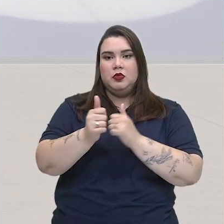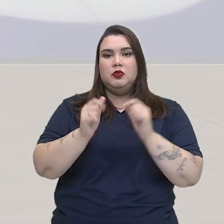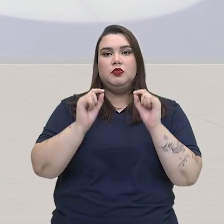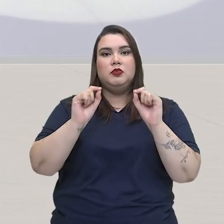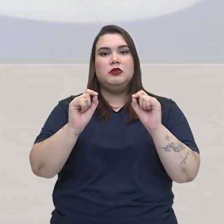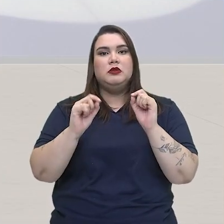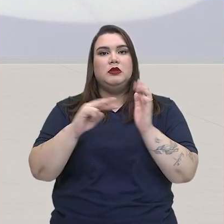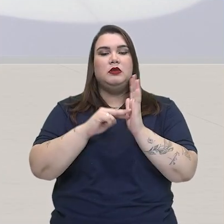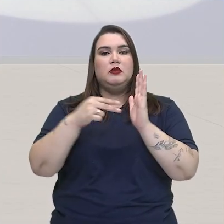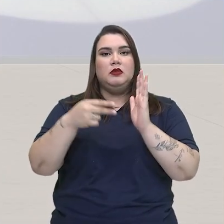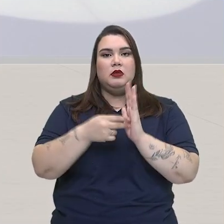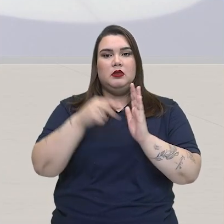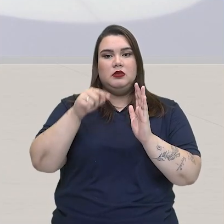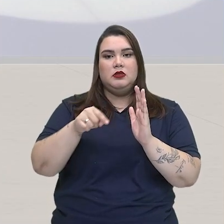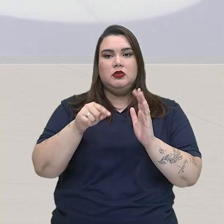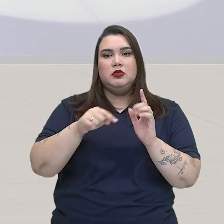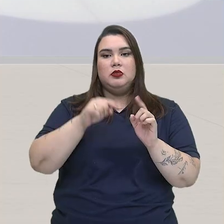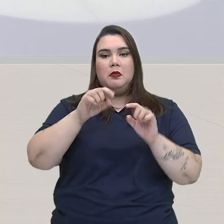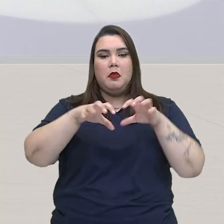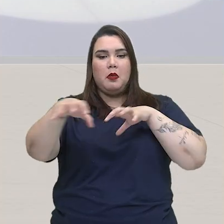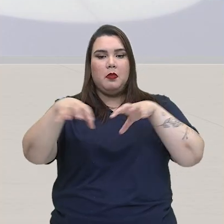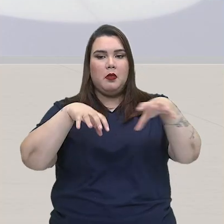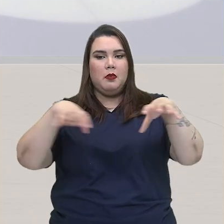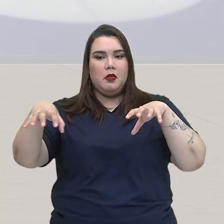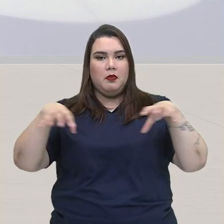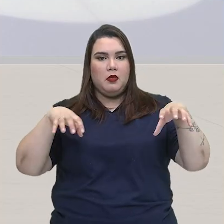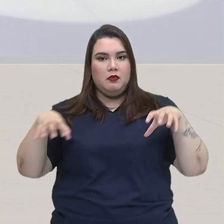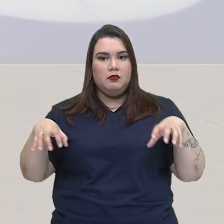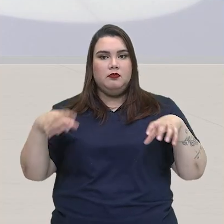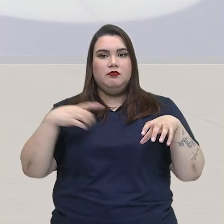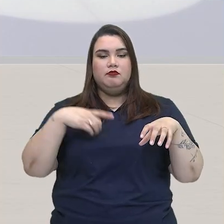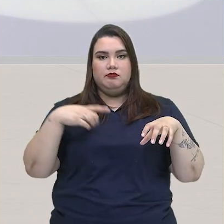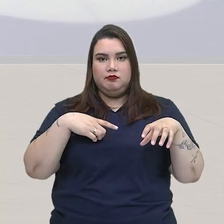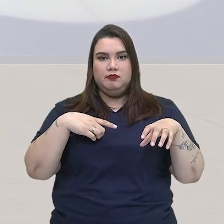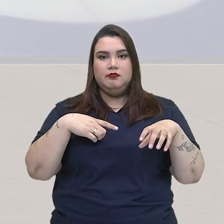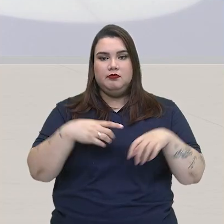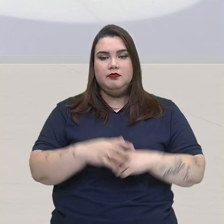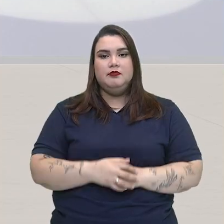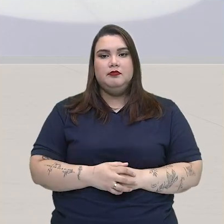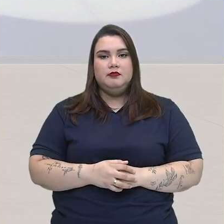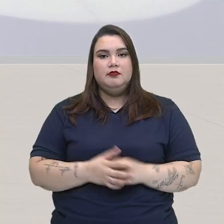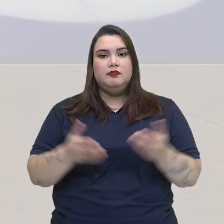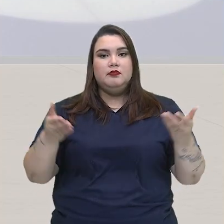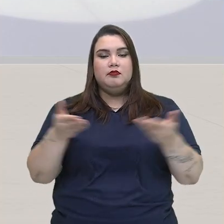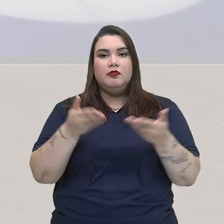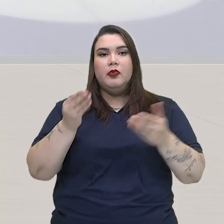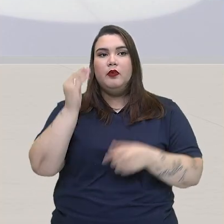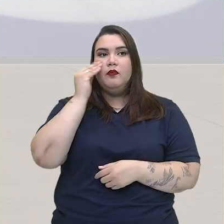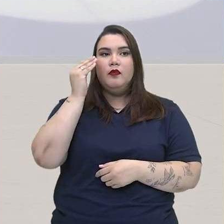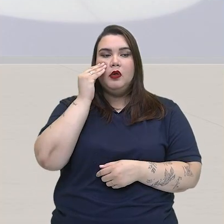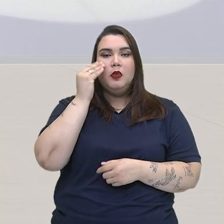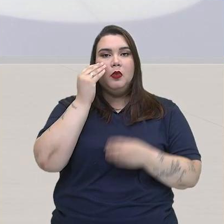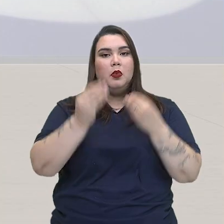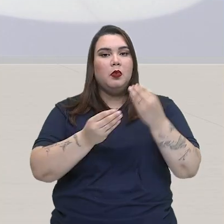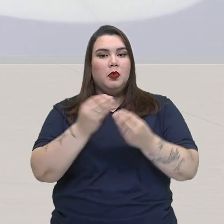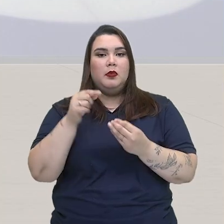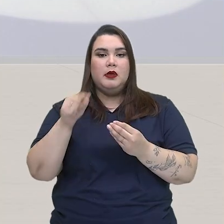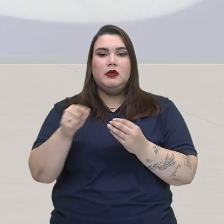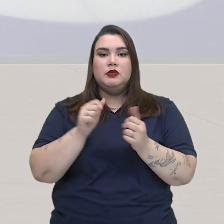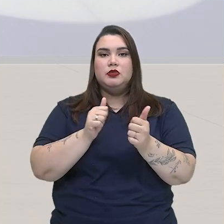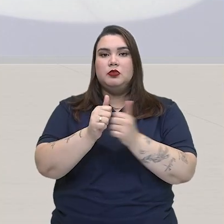objetos espalhados aqui pela nossa pista. Vamos lá, então, conhecer um pouquinho do curling. Bom,